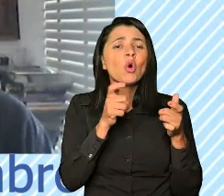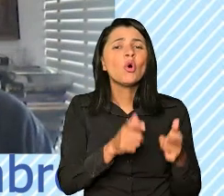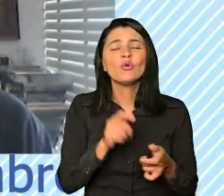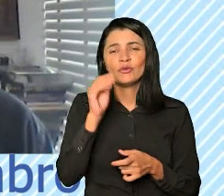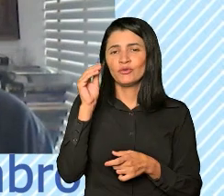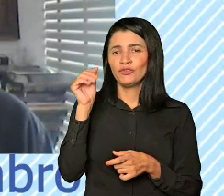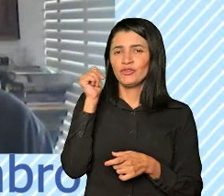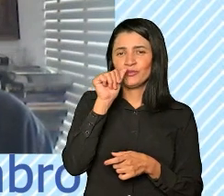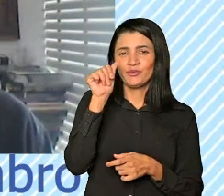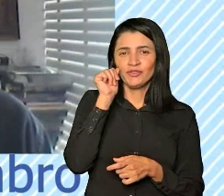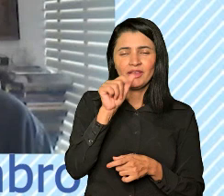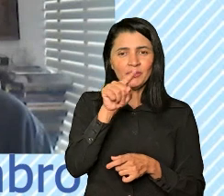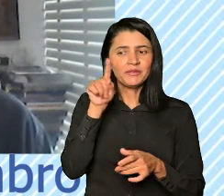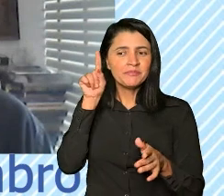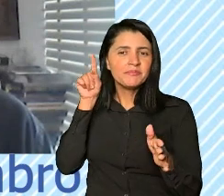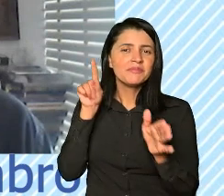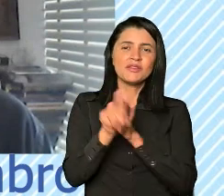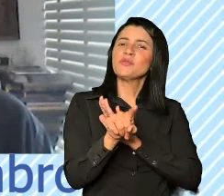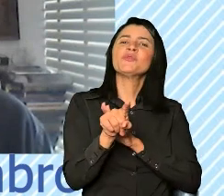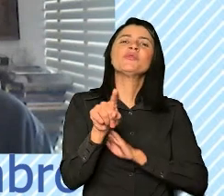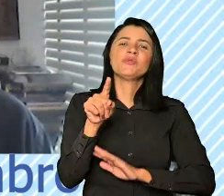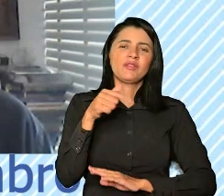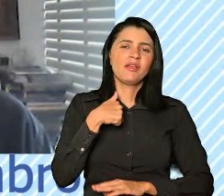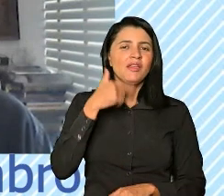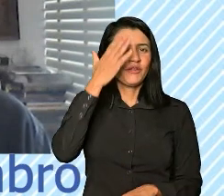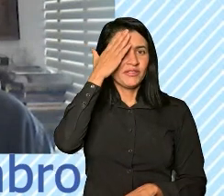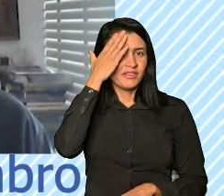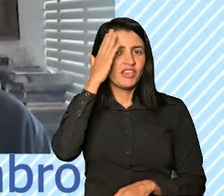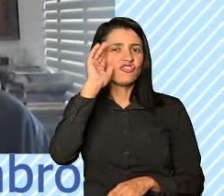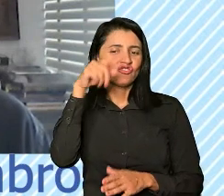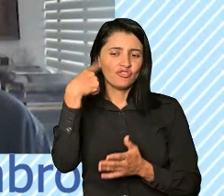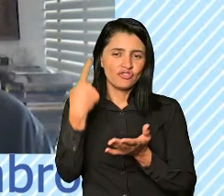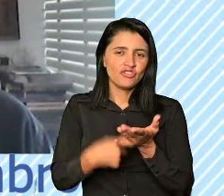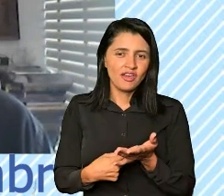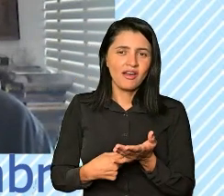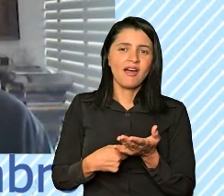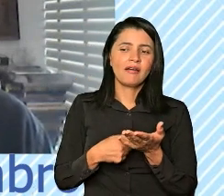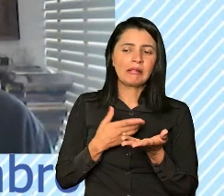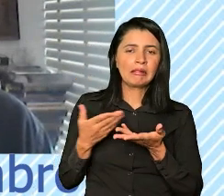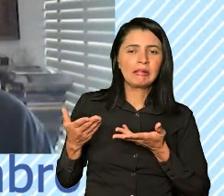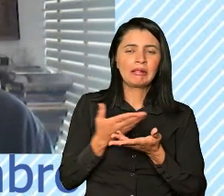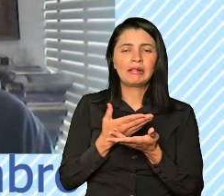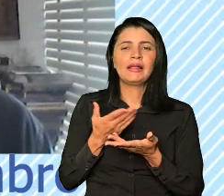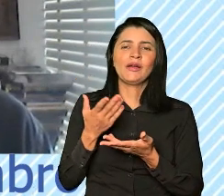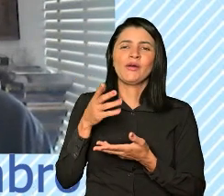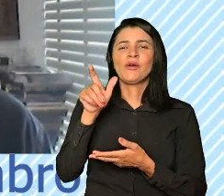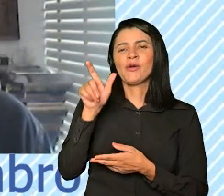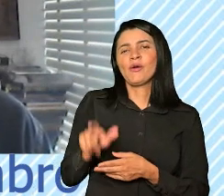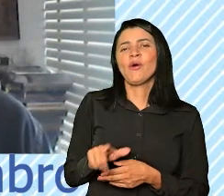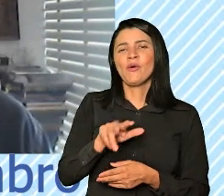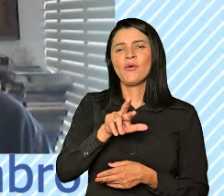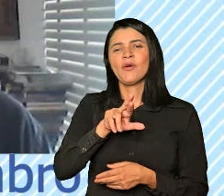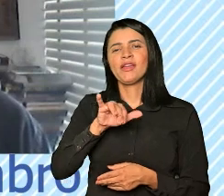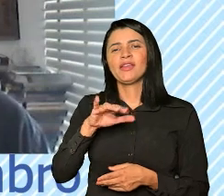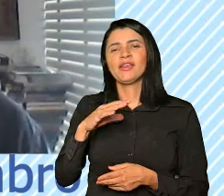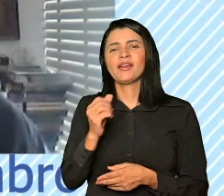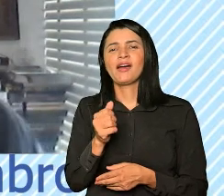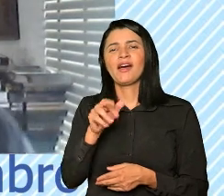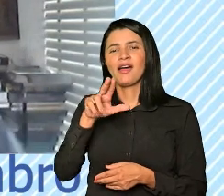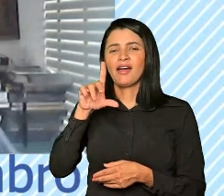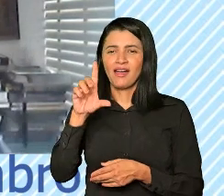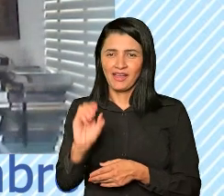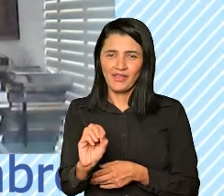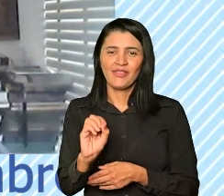você pergunta isso, eu sei que já está combinada essa dobradinha com o professor Ricardo